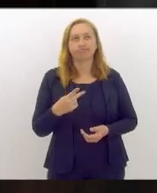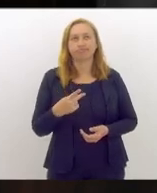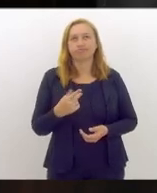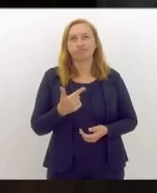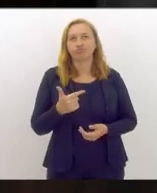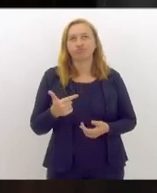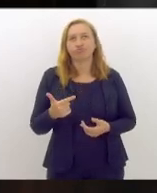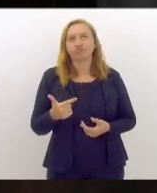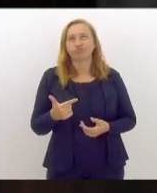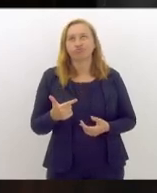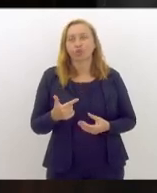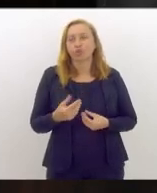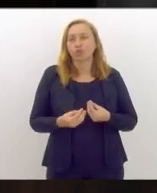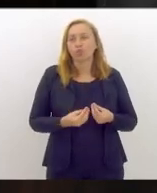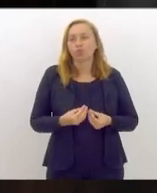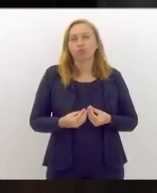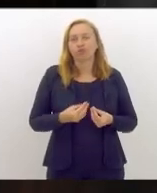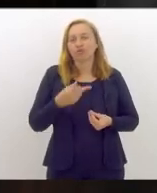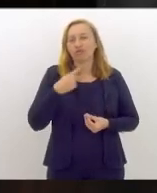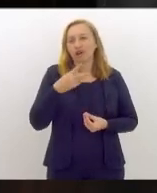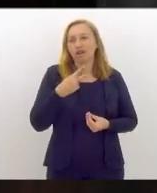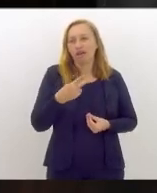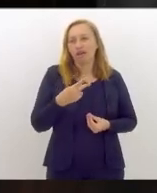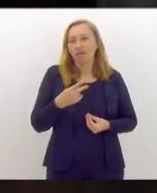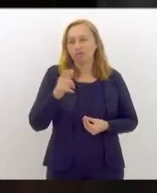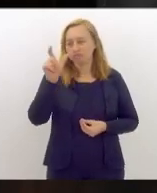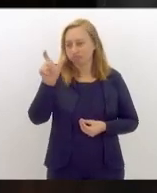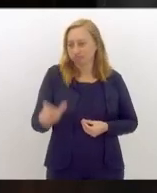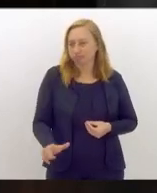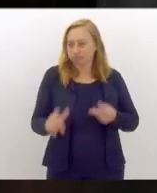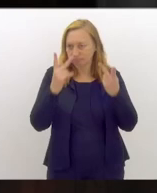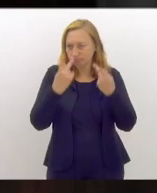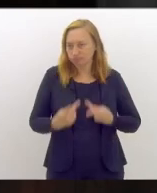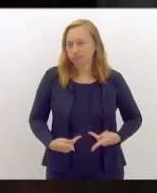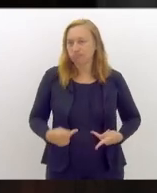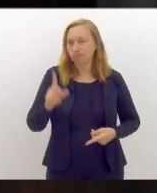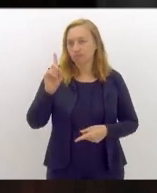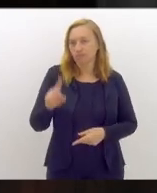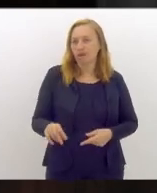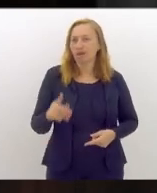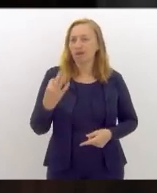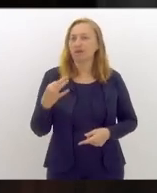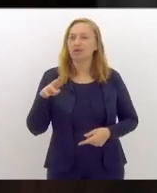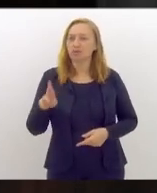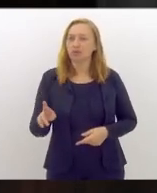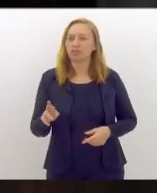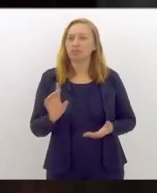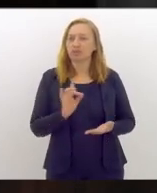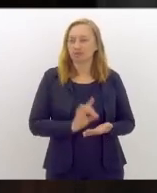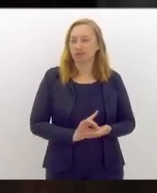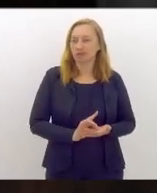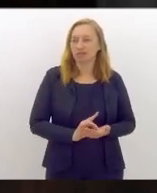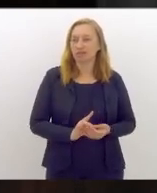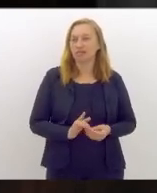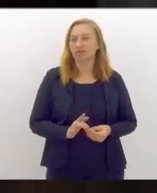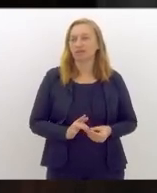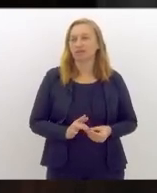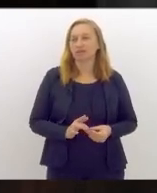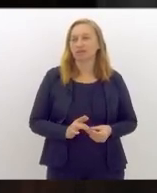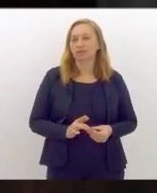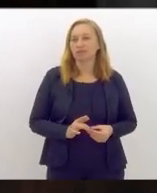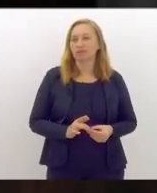escrever né o ser humano que o Heitor é né na verdade assim e